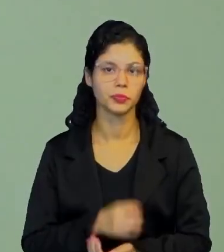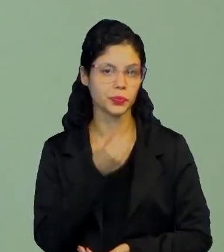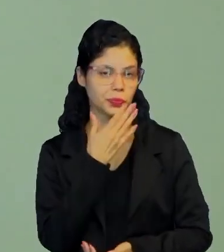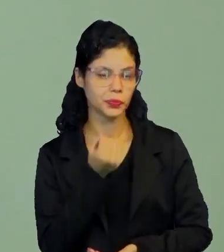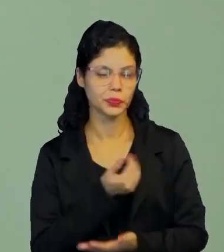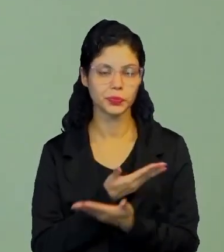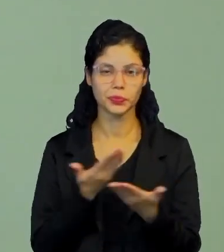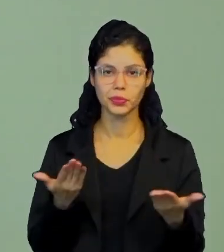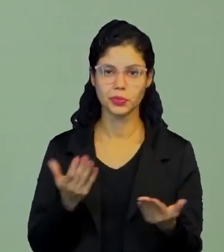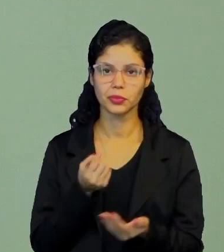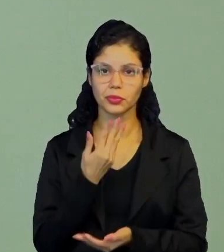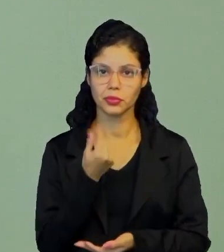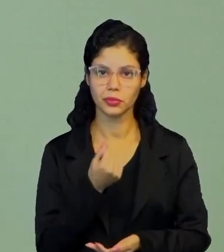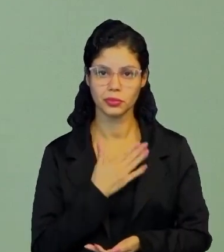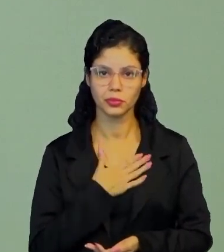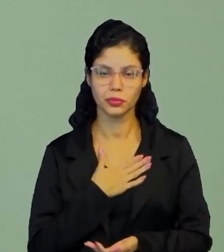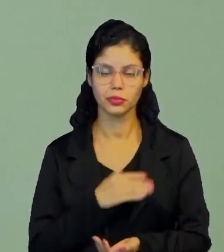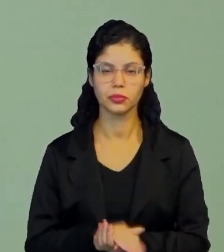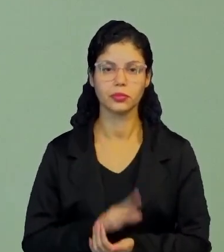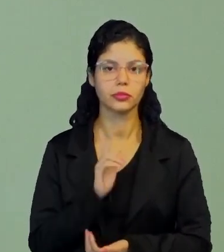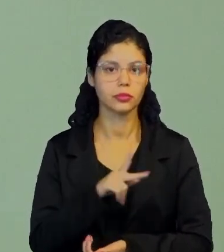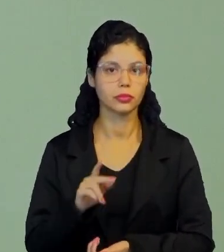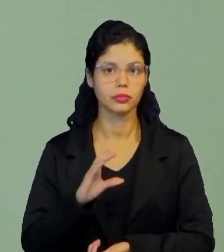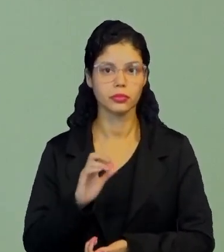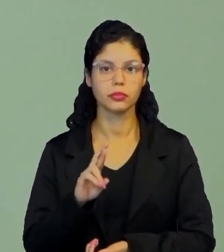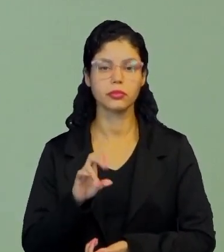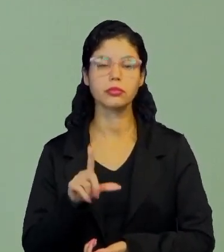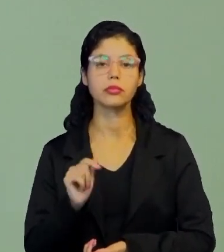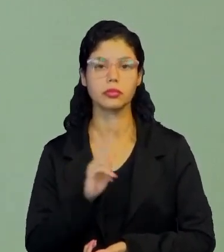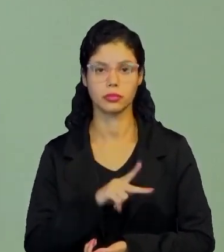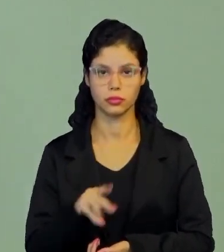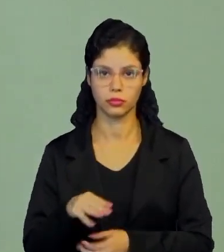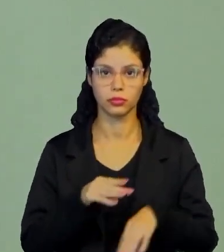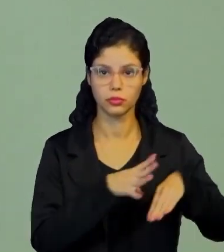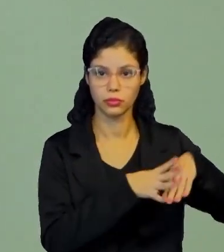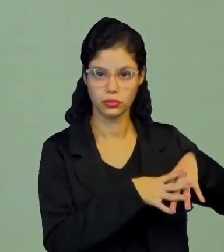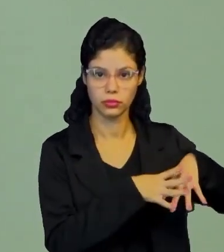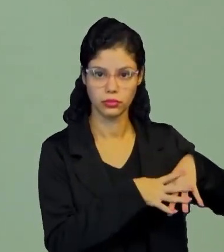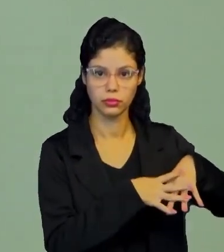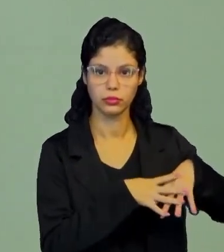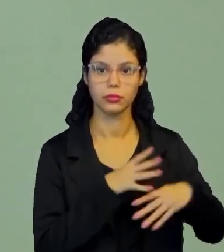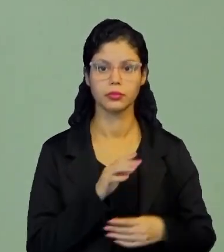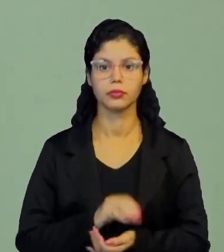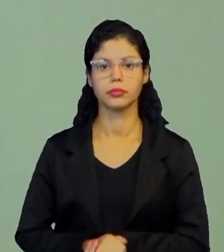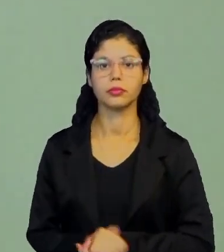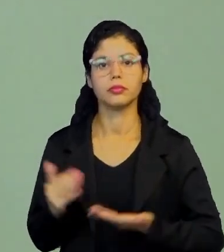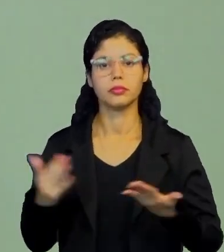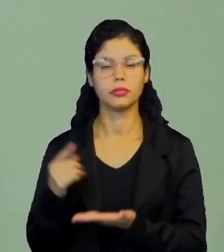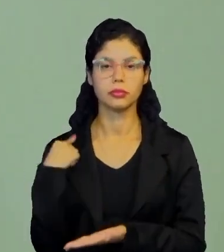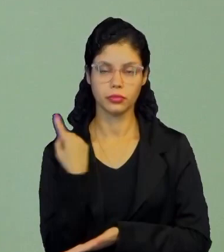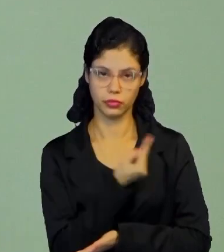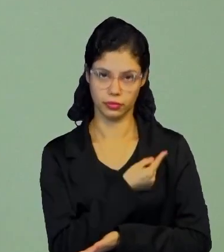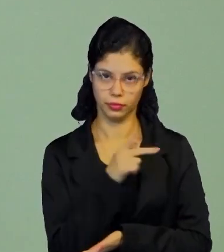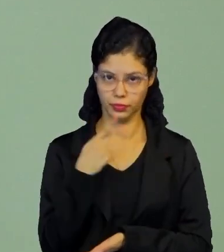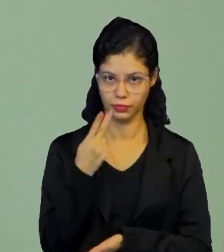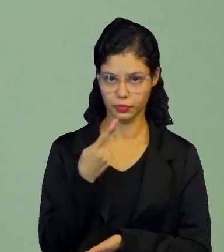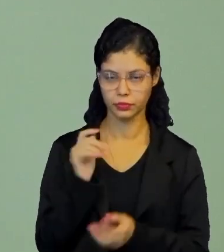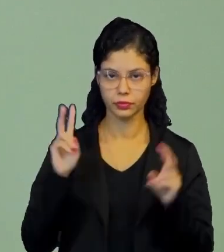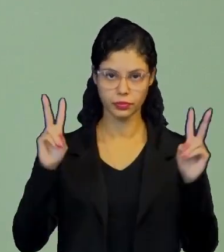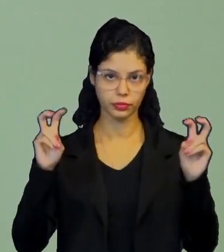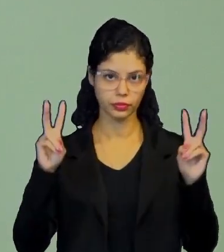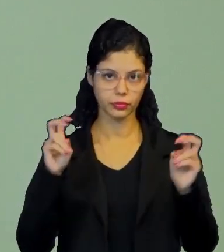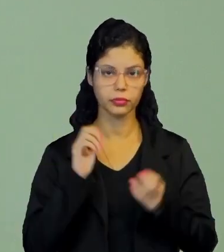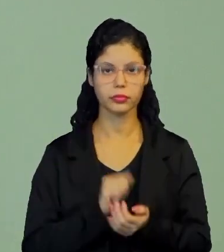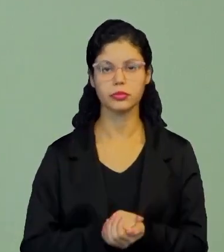Olá tudo bem com vocês Tudo bem comigo eu sou Professor Carlos professor de matemática E hoje nós vamos falar